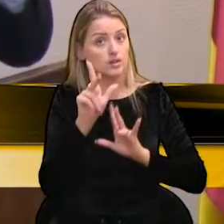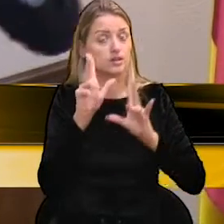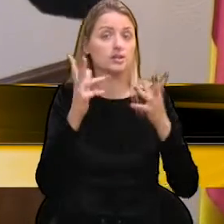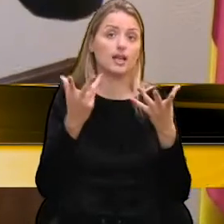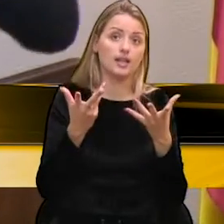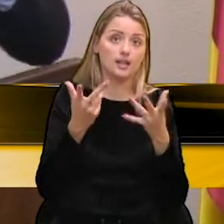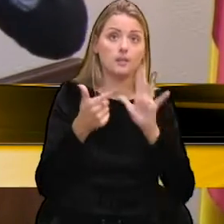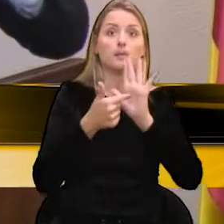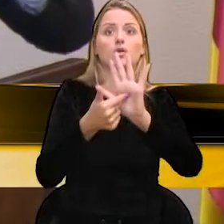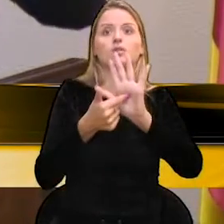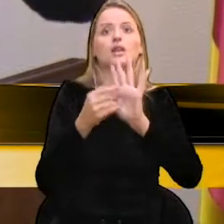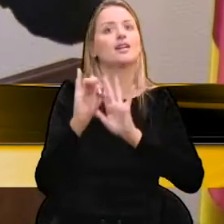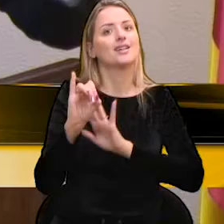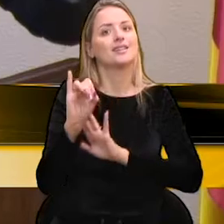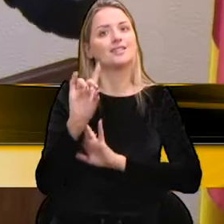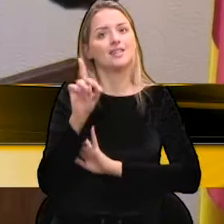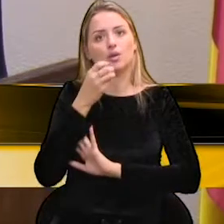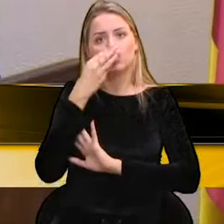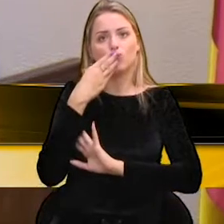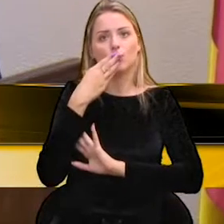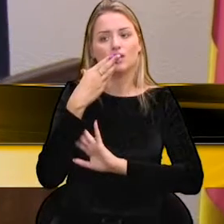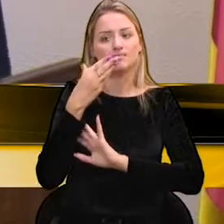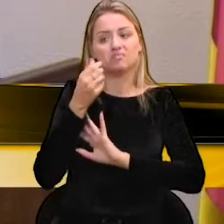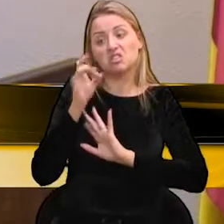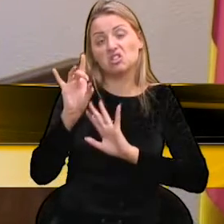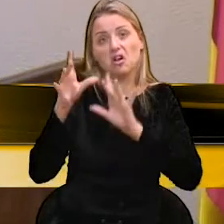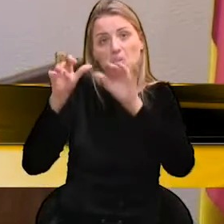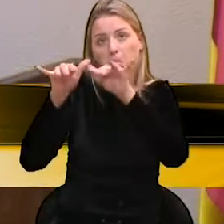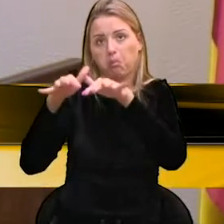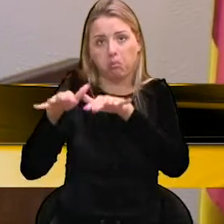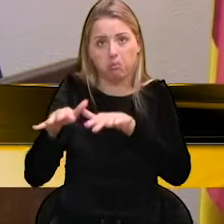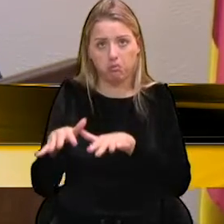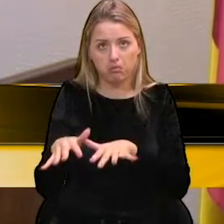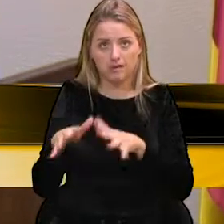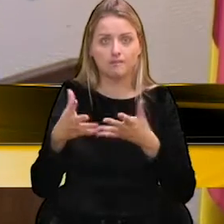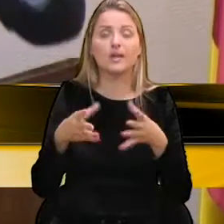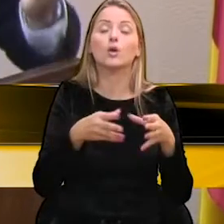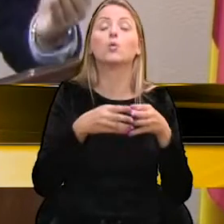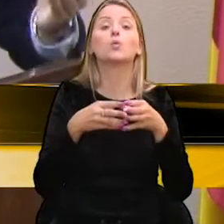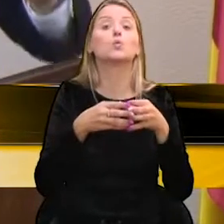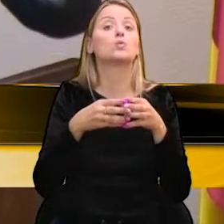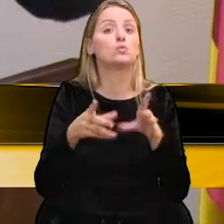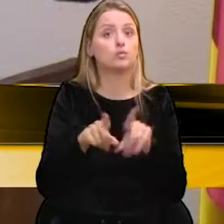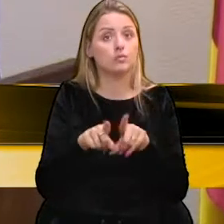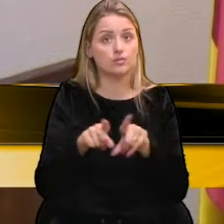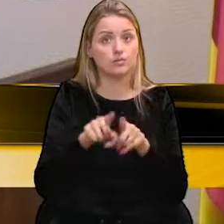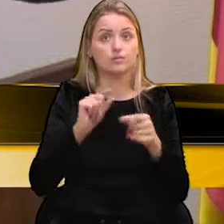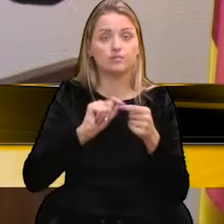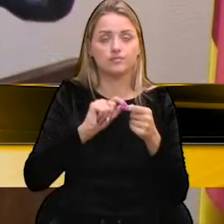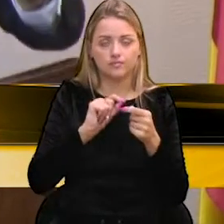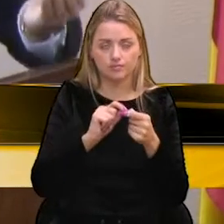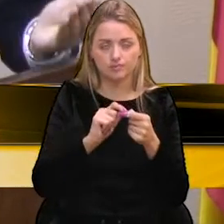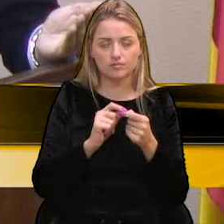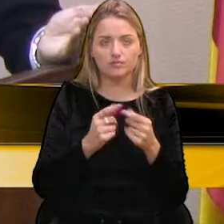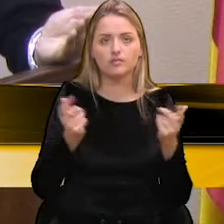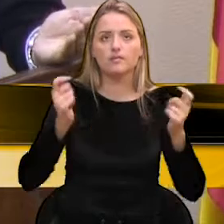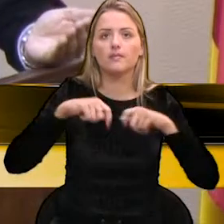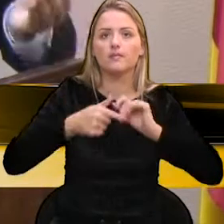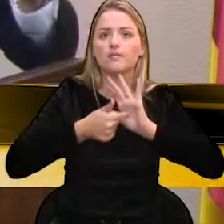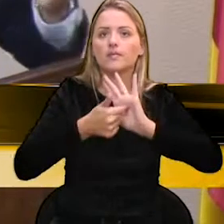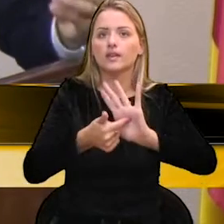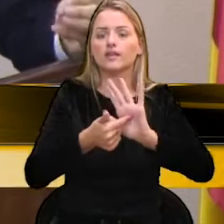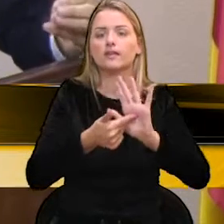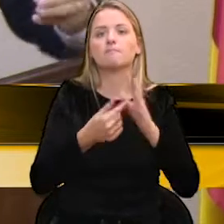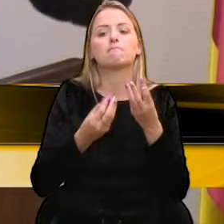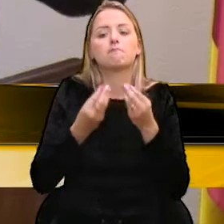não tão boa, tu tende a definhar. Então, o turismo também tem, proporciona isso, a trabalhar com a potencialização da imagem,